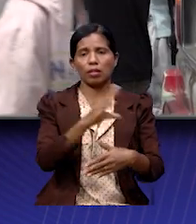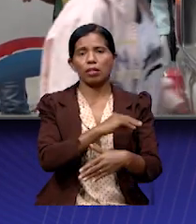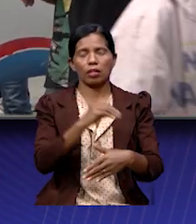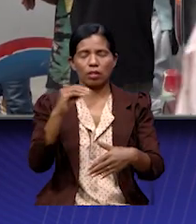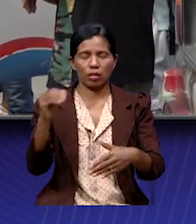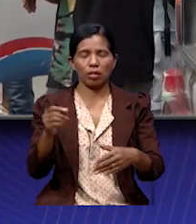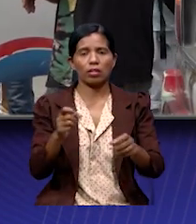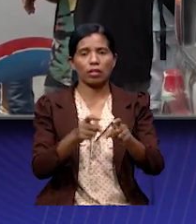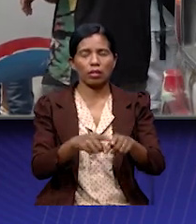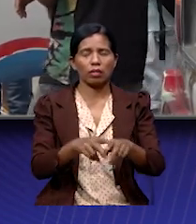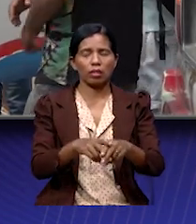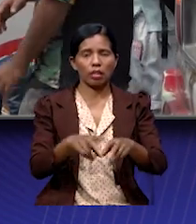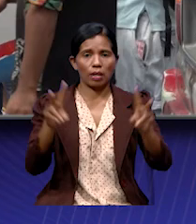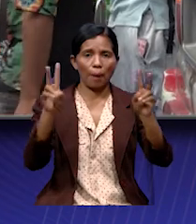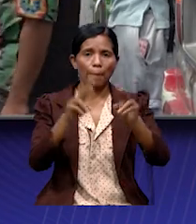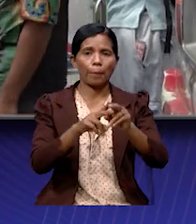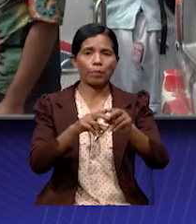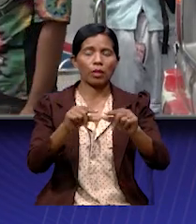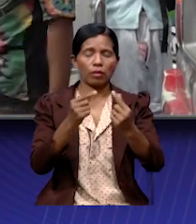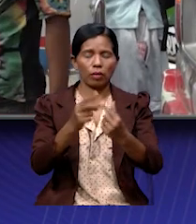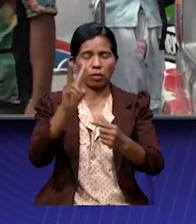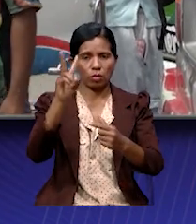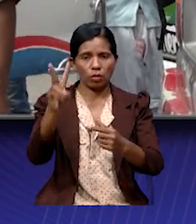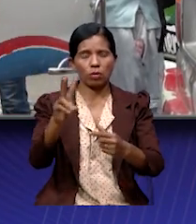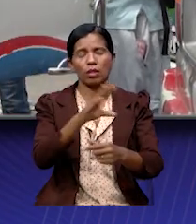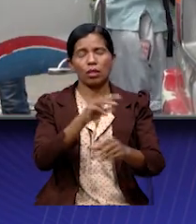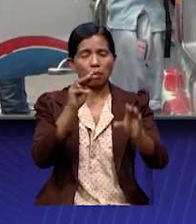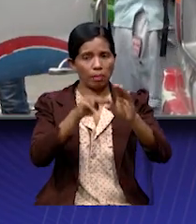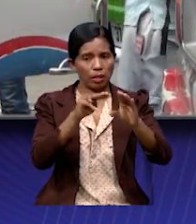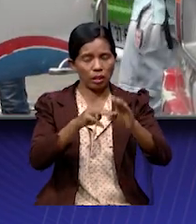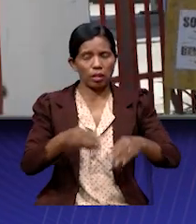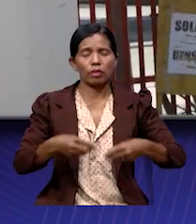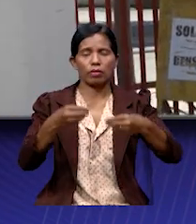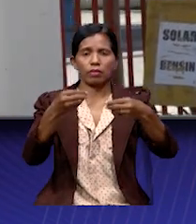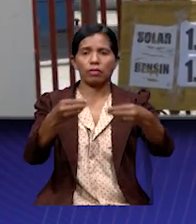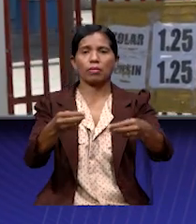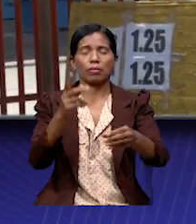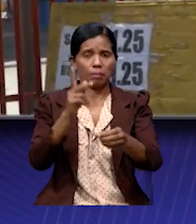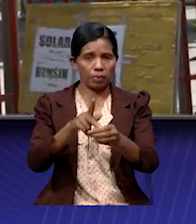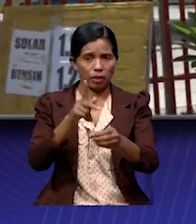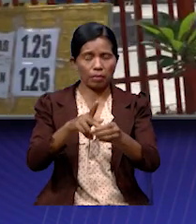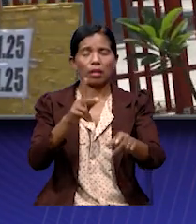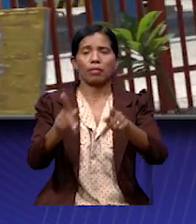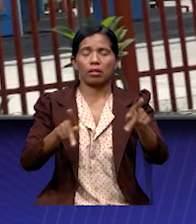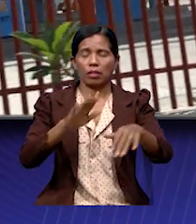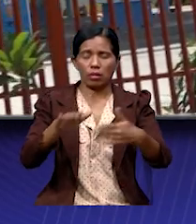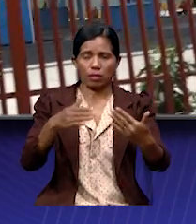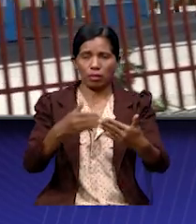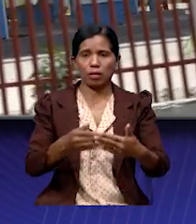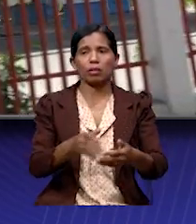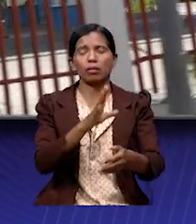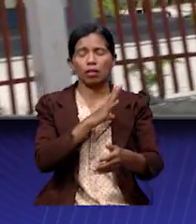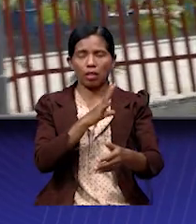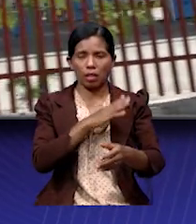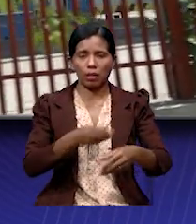fator rua e a mercado baseia ba oferta produção no procura consumo oferta depende ba